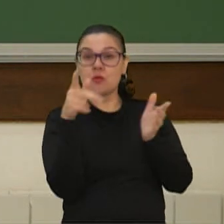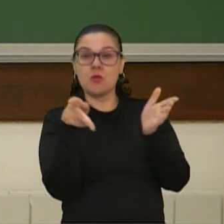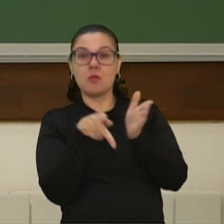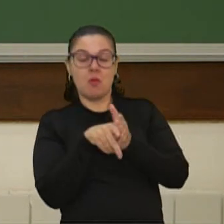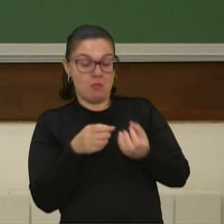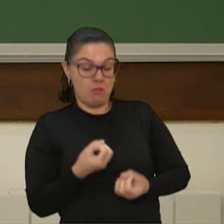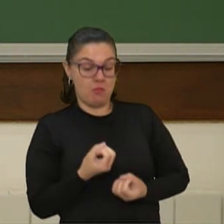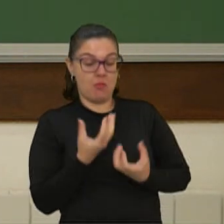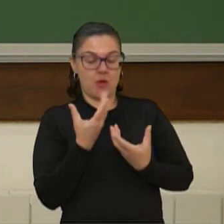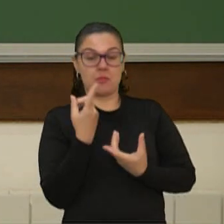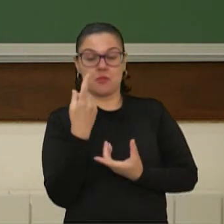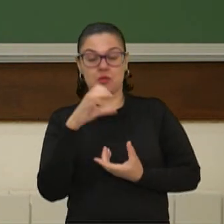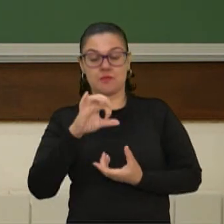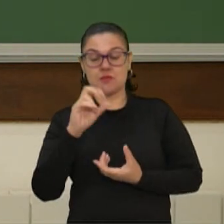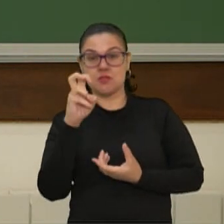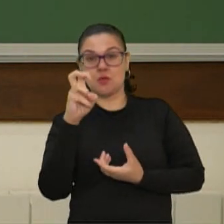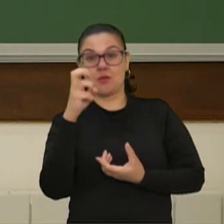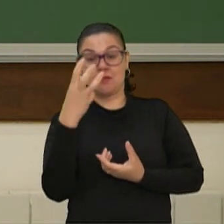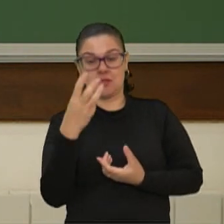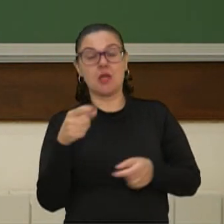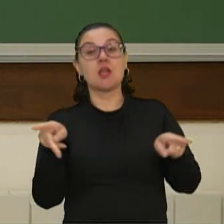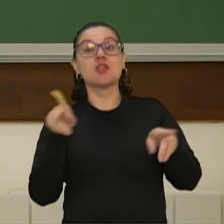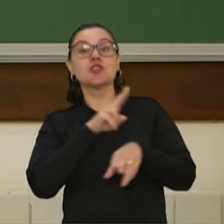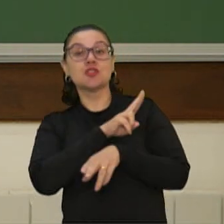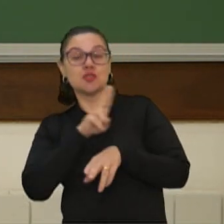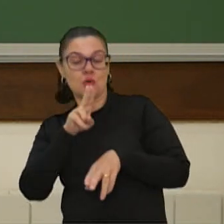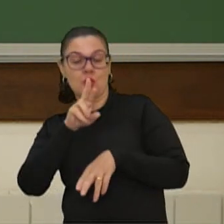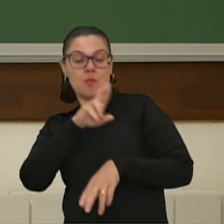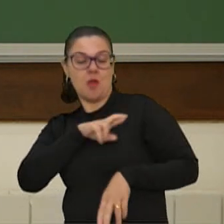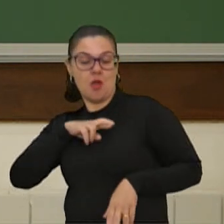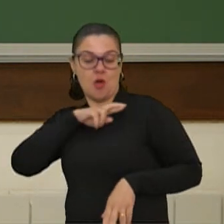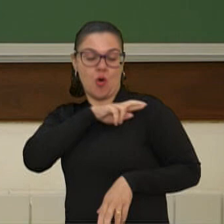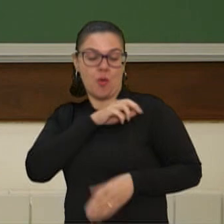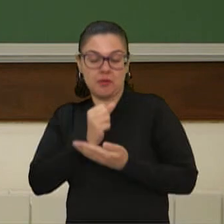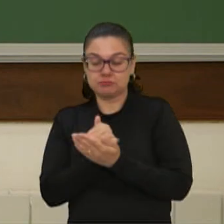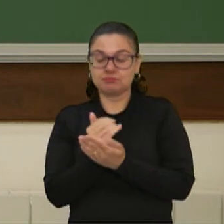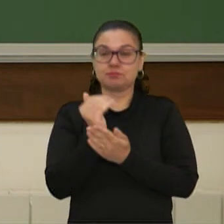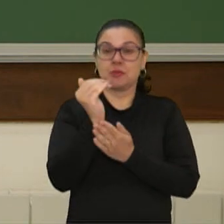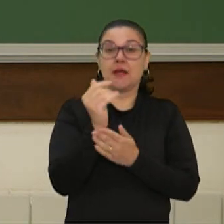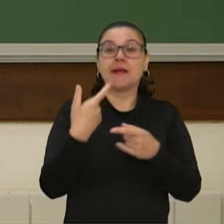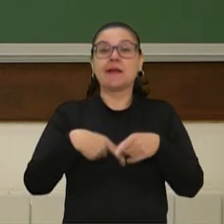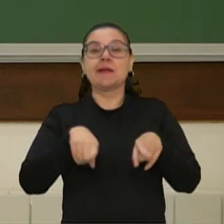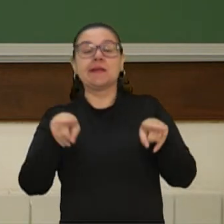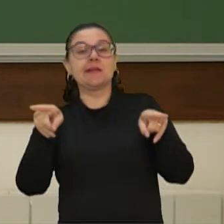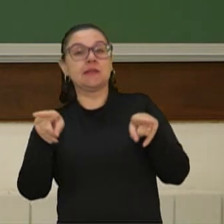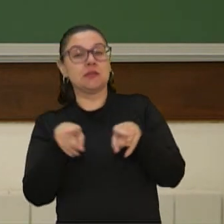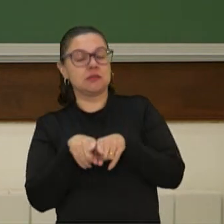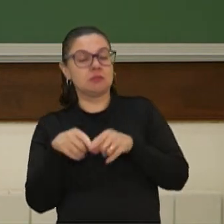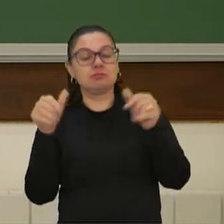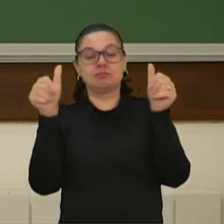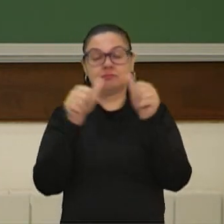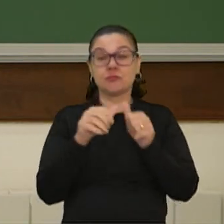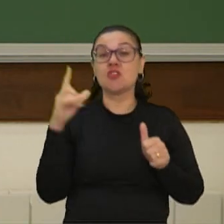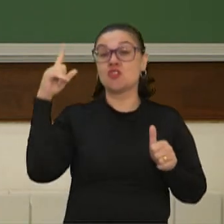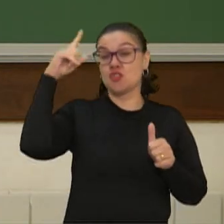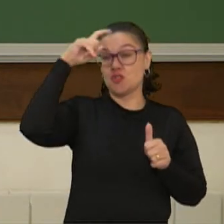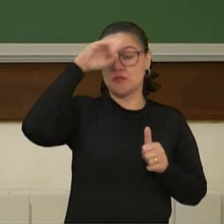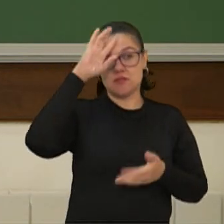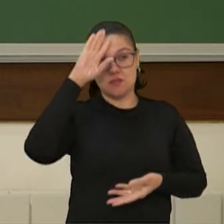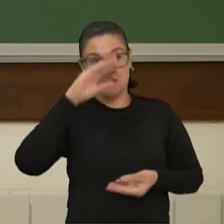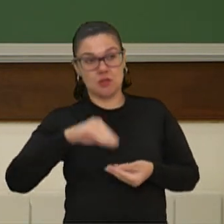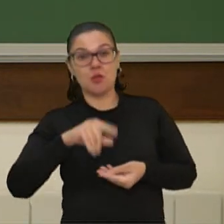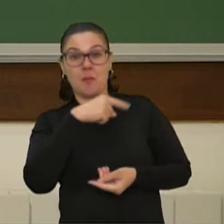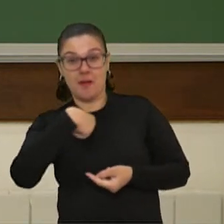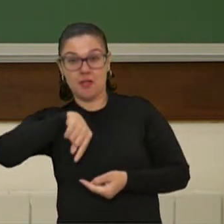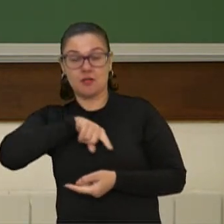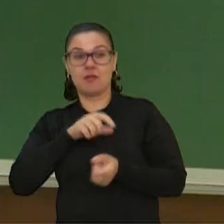de 1953, chamado Romanceiro da Inconfidência, obra plástica, hermética, de difícil interpretação, mas a gente